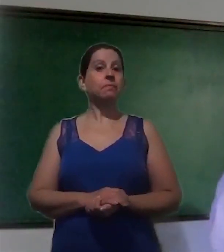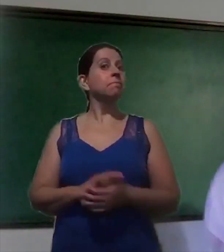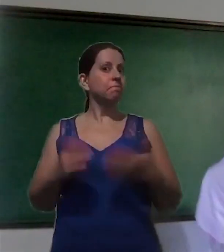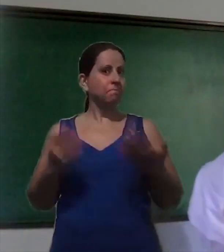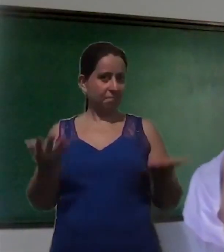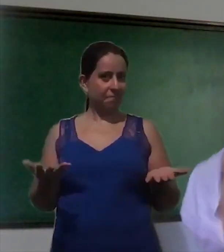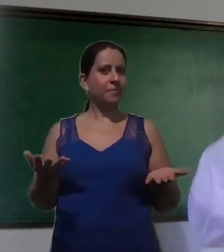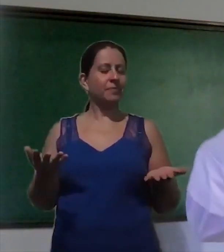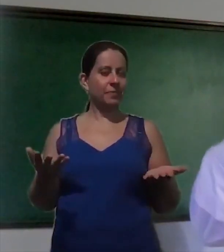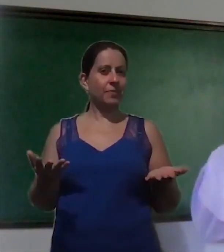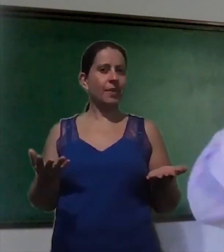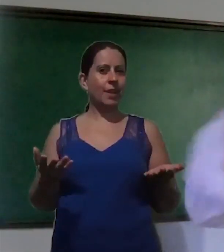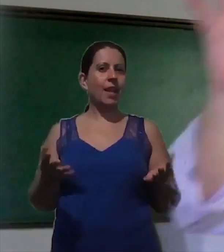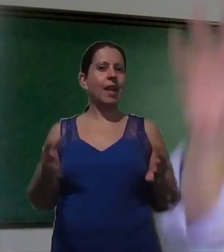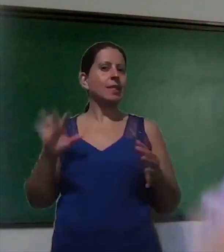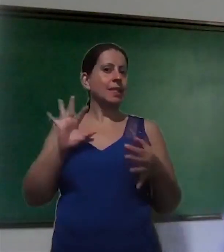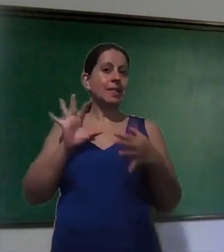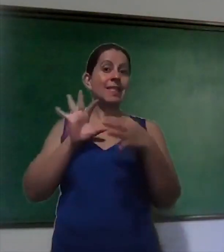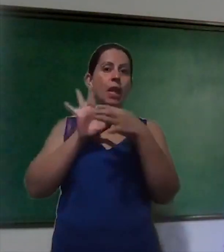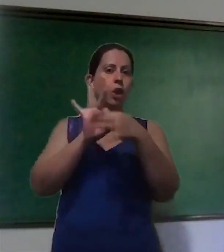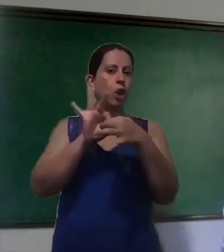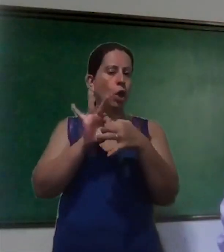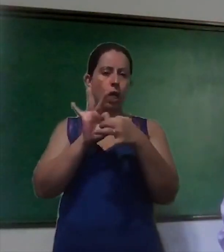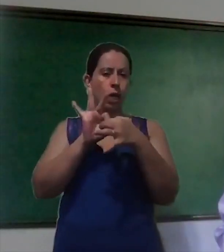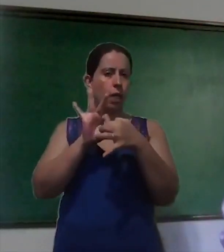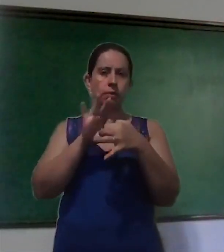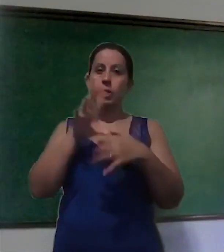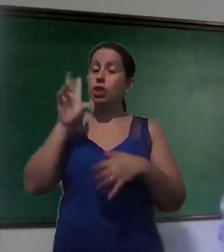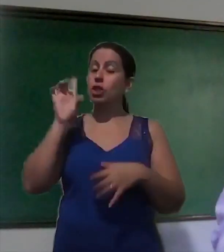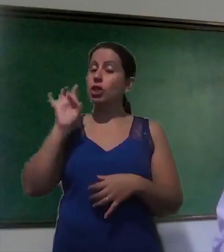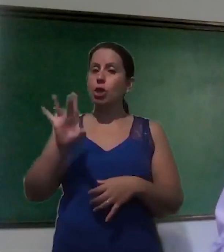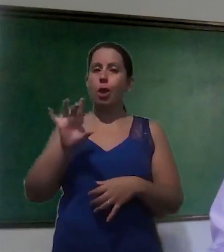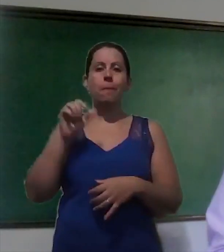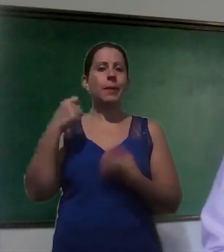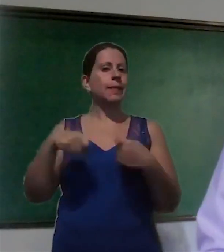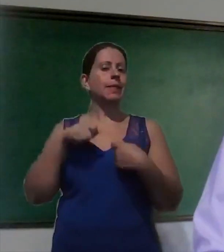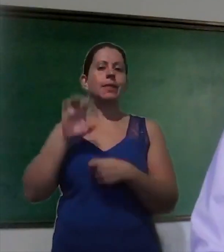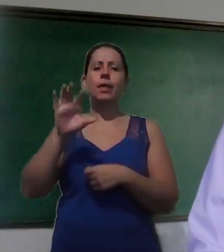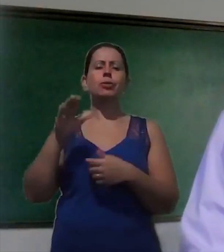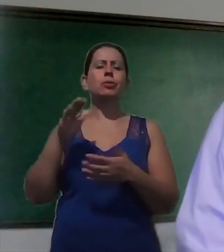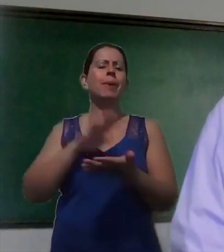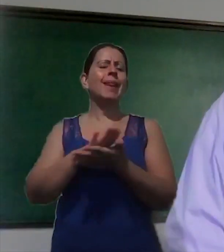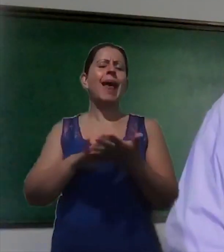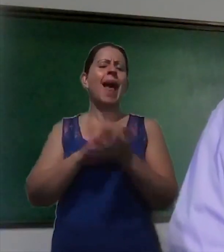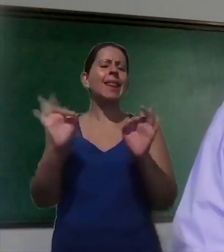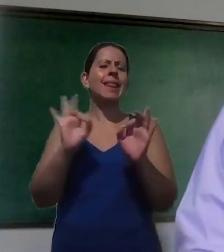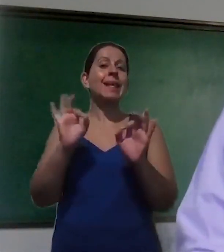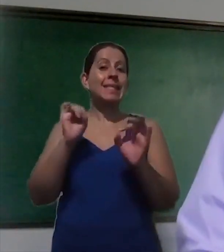Pois é. Sintonia, conexão. Só isso que precisa, mais nada. Você